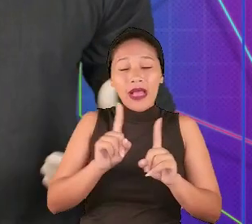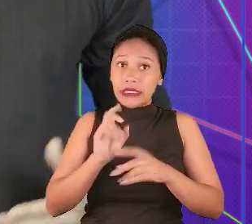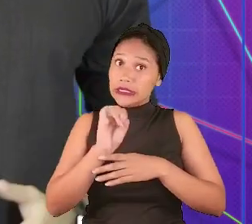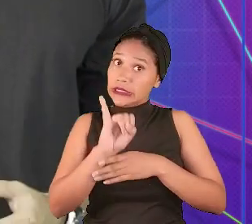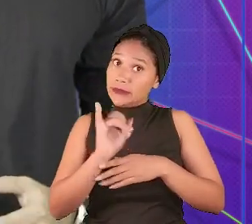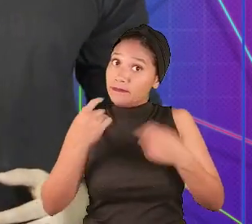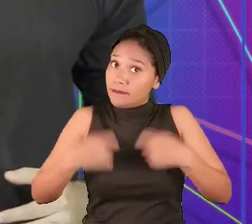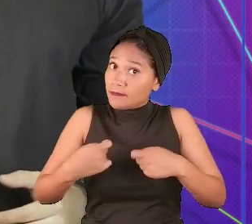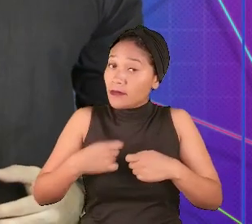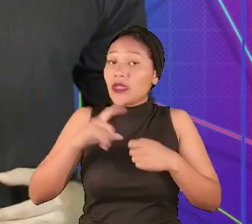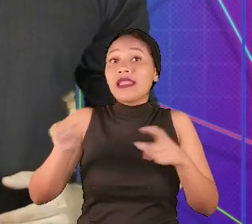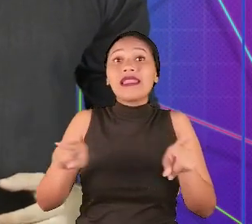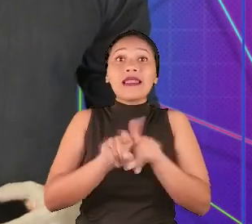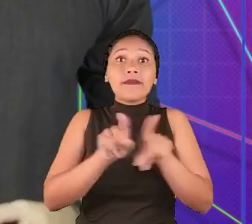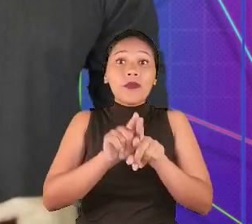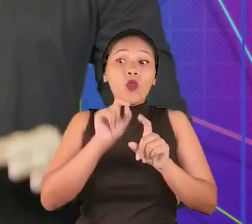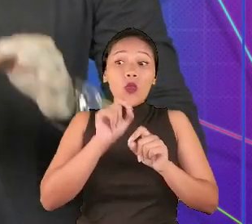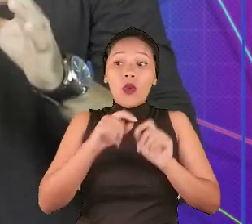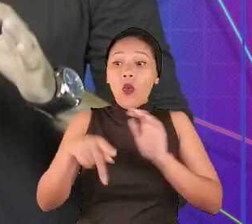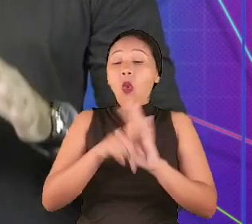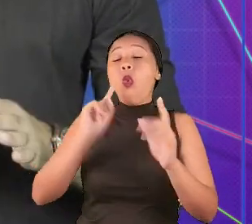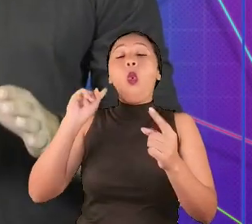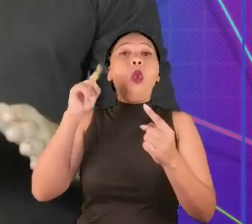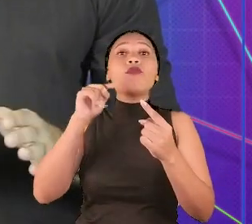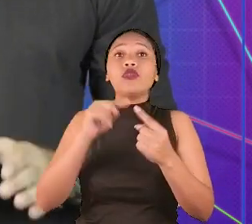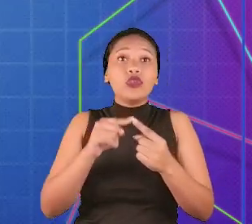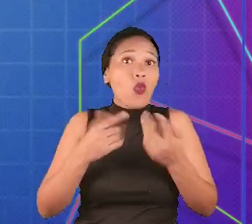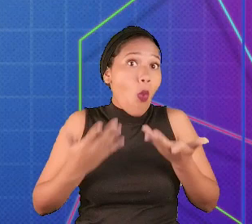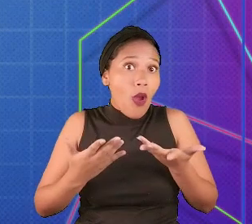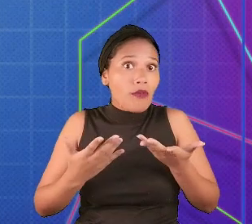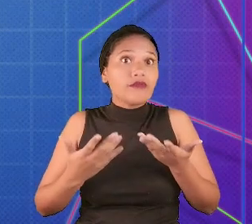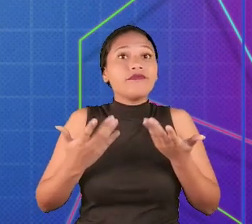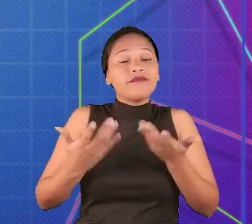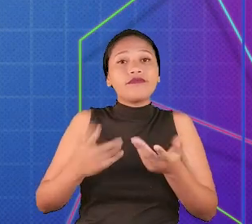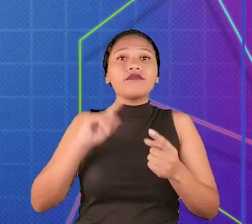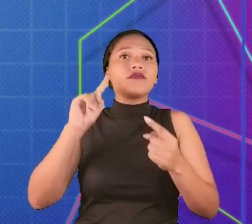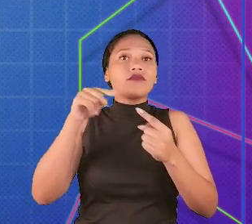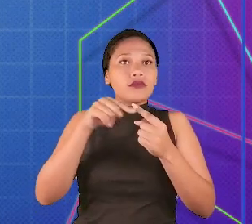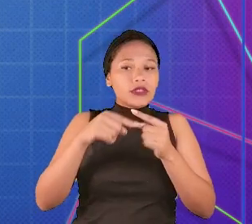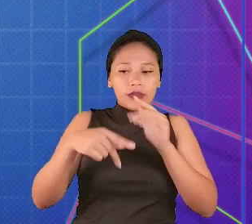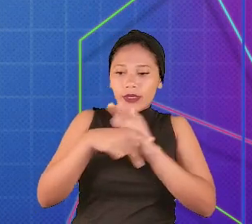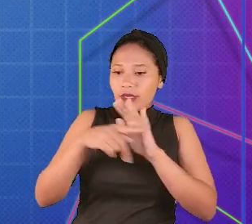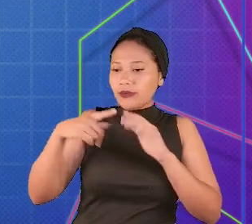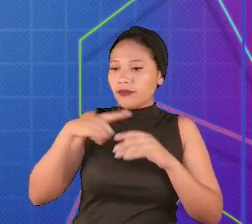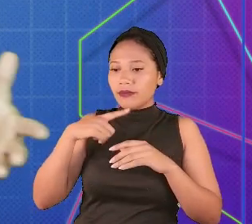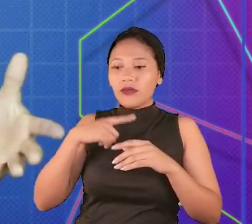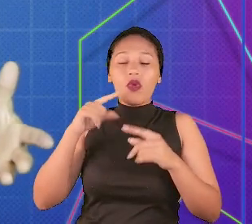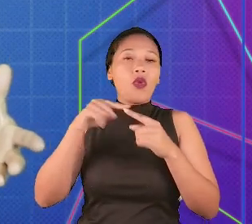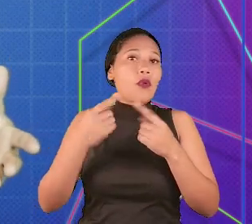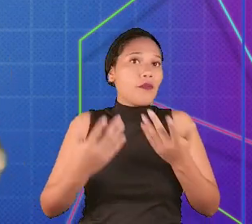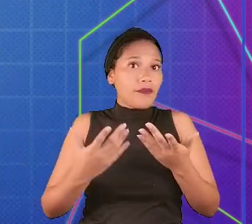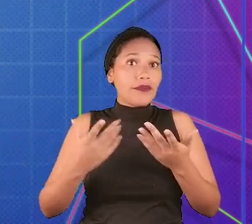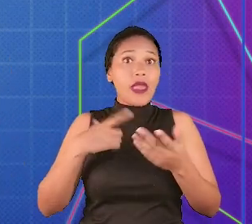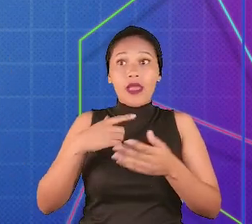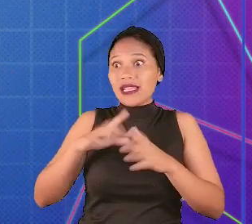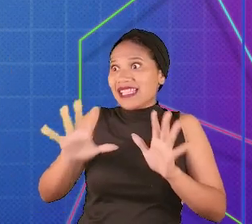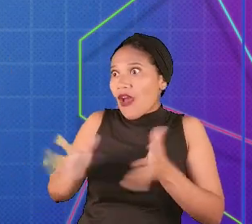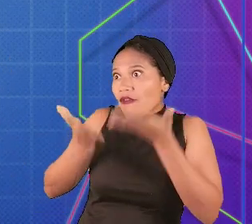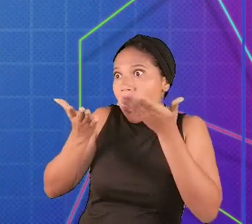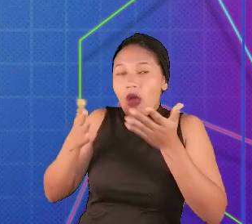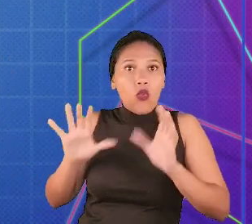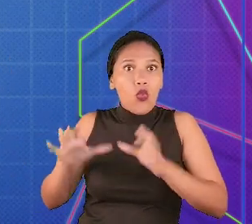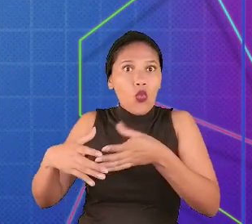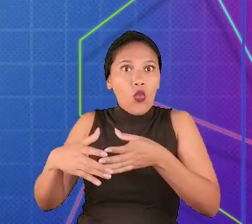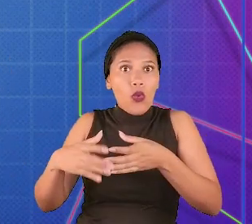houver algum, e, acima de tudo, qual o objetivo dele, ou seja, qual o objetivo do jogo. Resgatar uma pessoa? Salvar